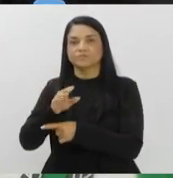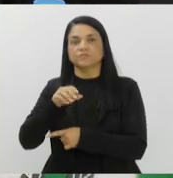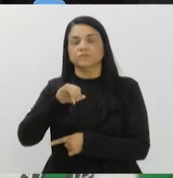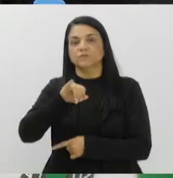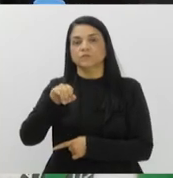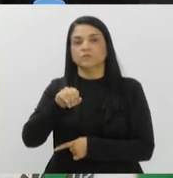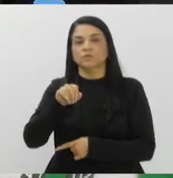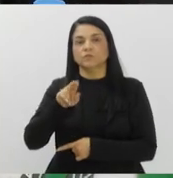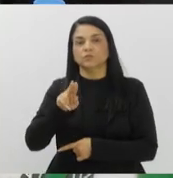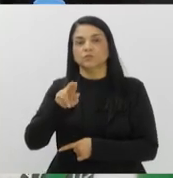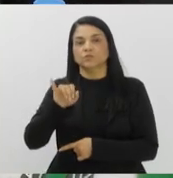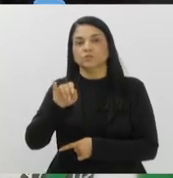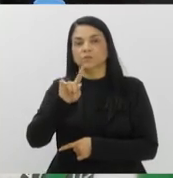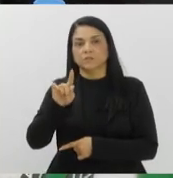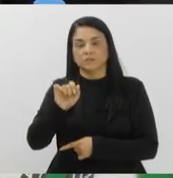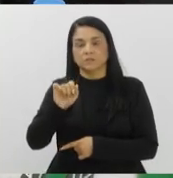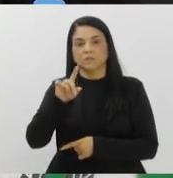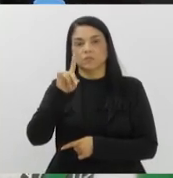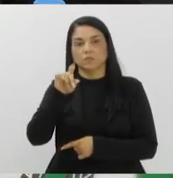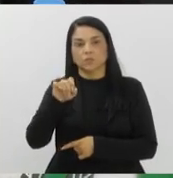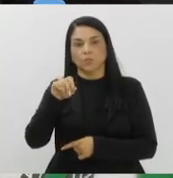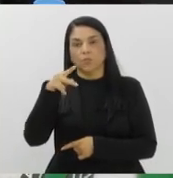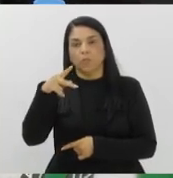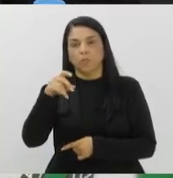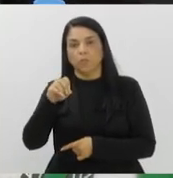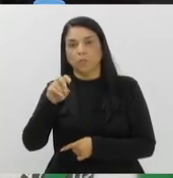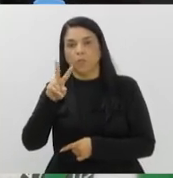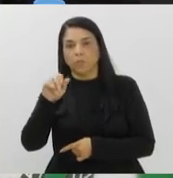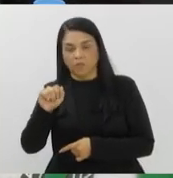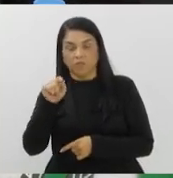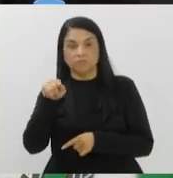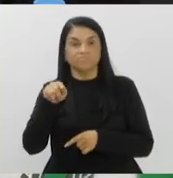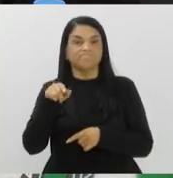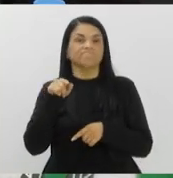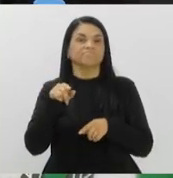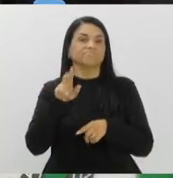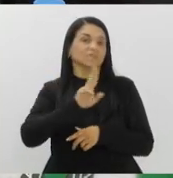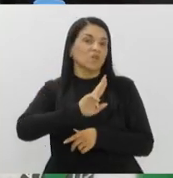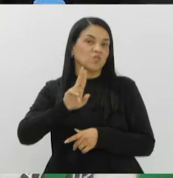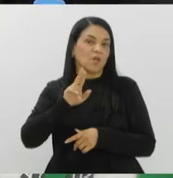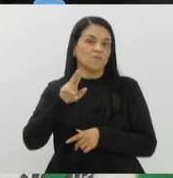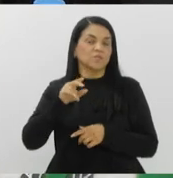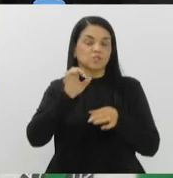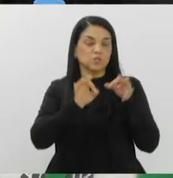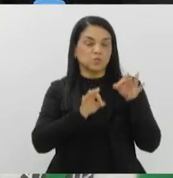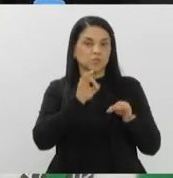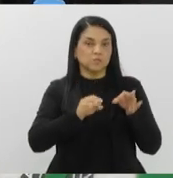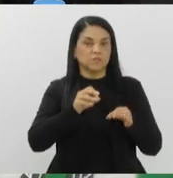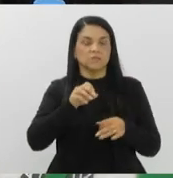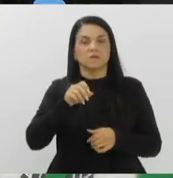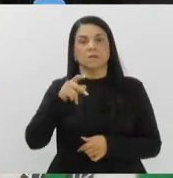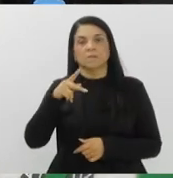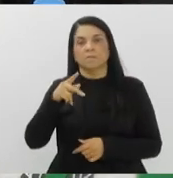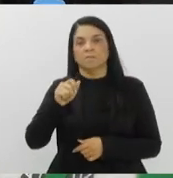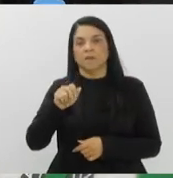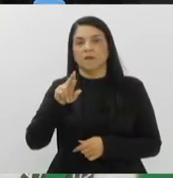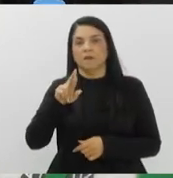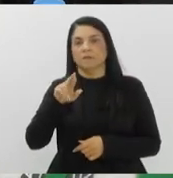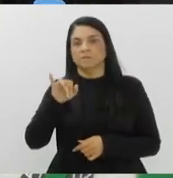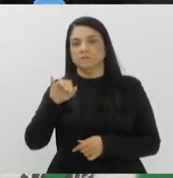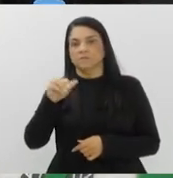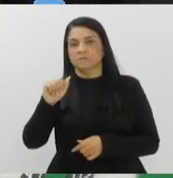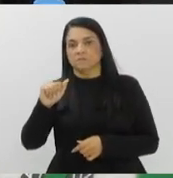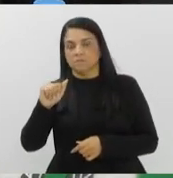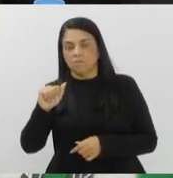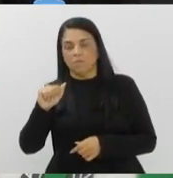Cioli. Patrícia Cioli, que foi uma juíza, enfim, que trabalhou em São Gonçalo e que tinha